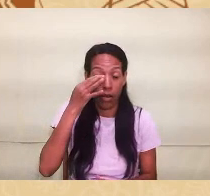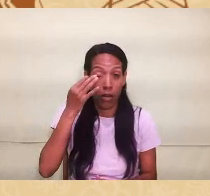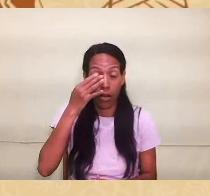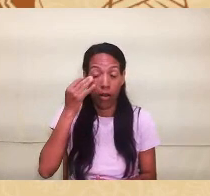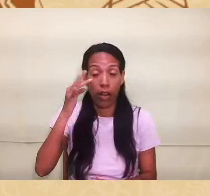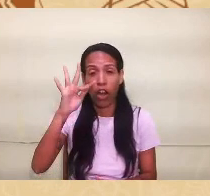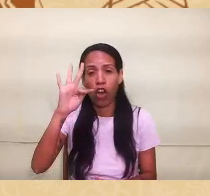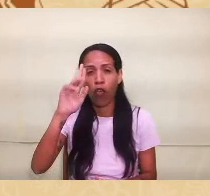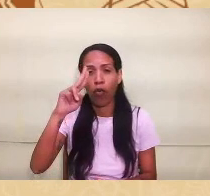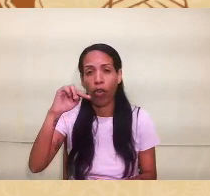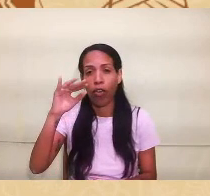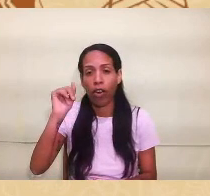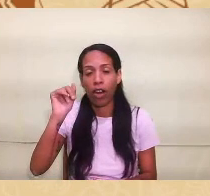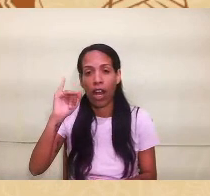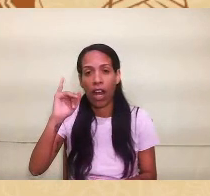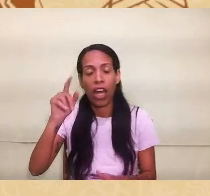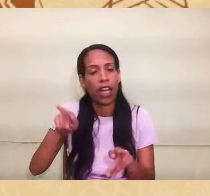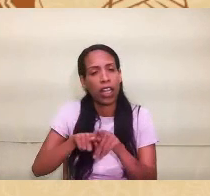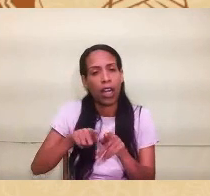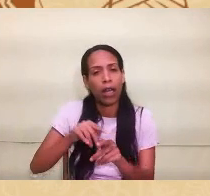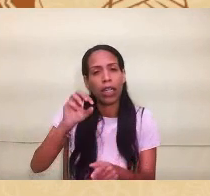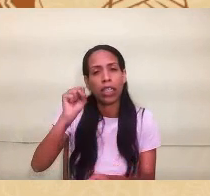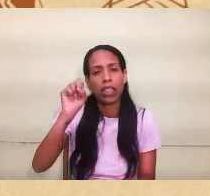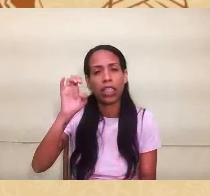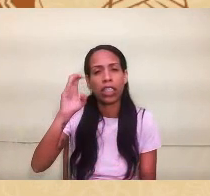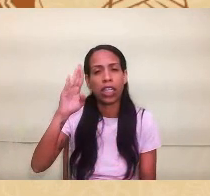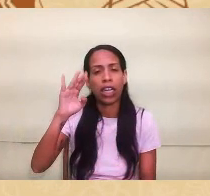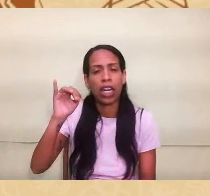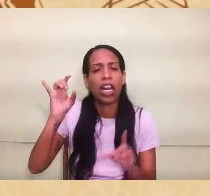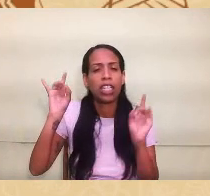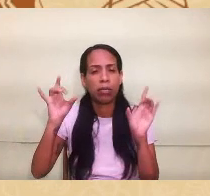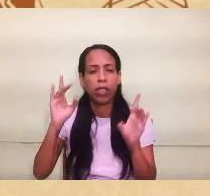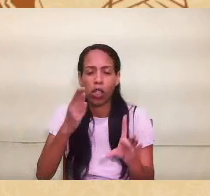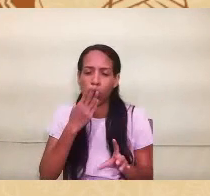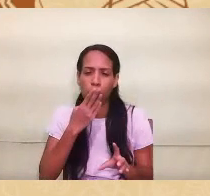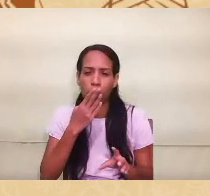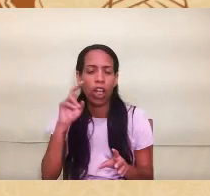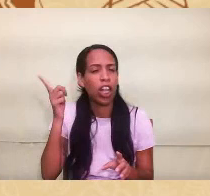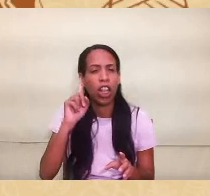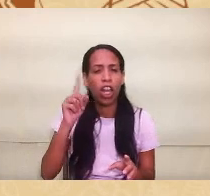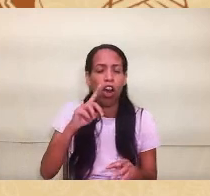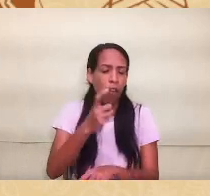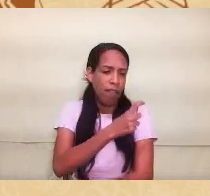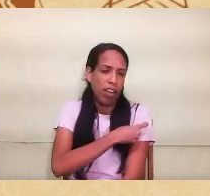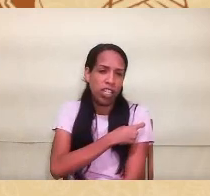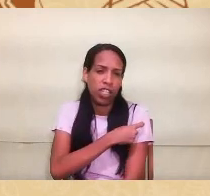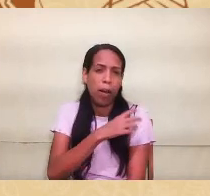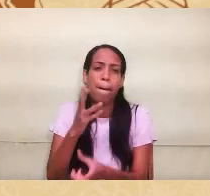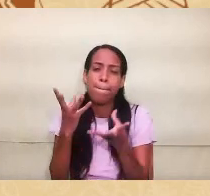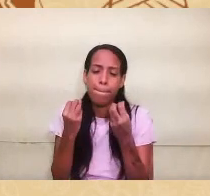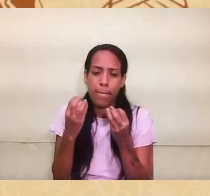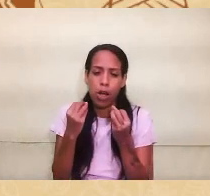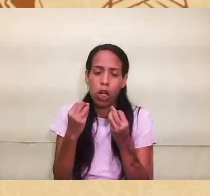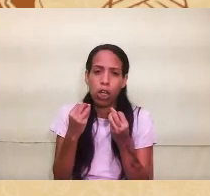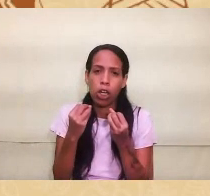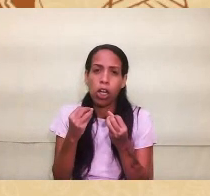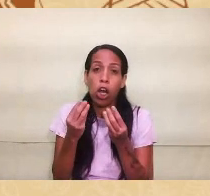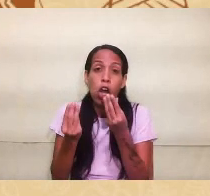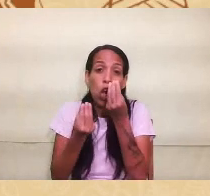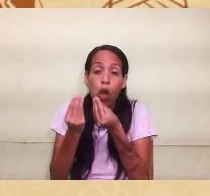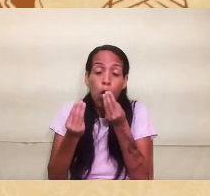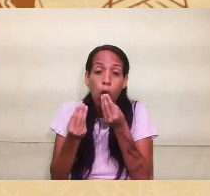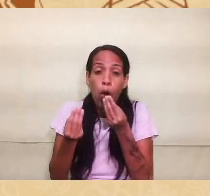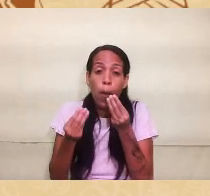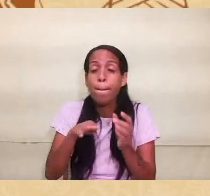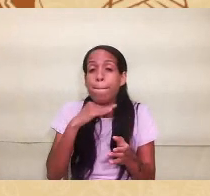pela Secretaria Especial de Saúde Indígena, não foram vacinados muitos, e quando morrem, não entra nos dados,